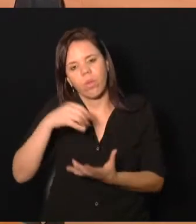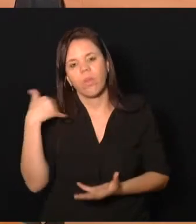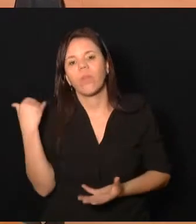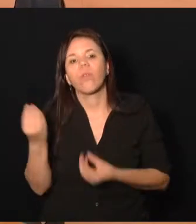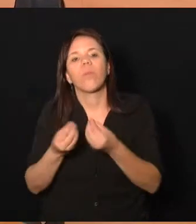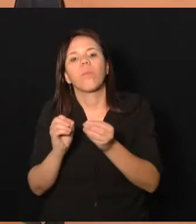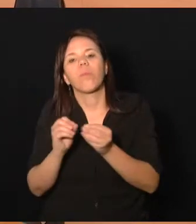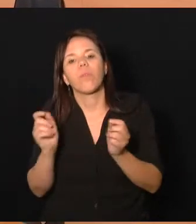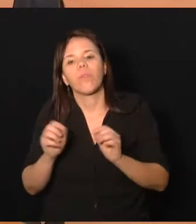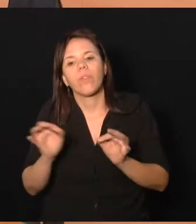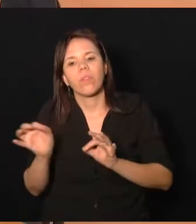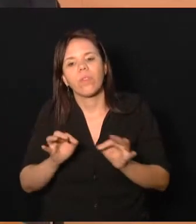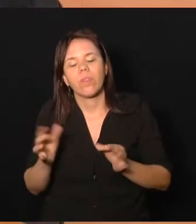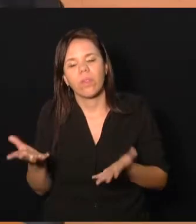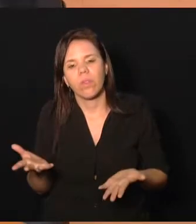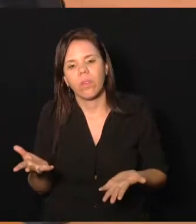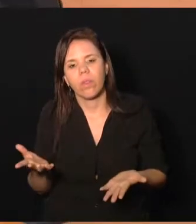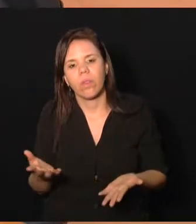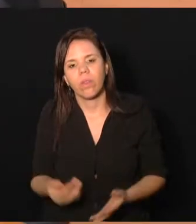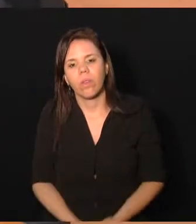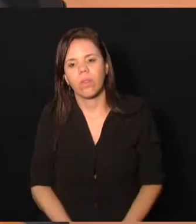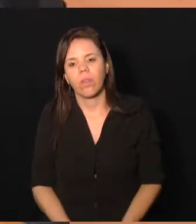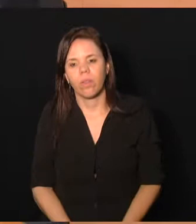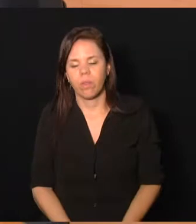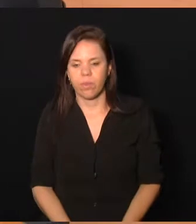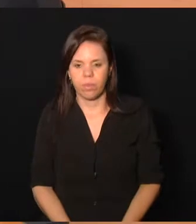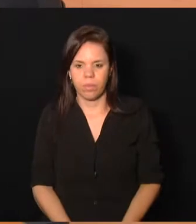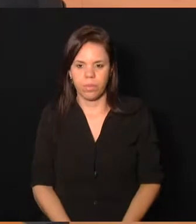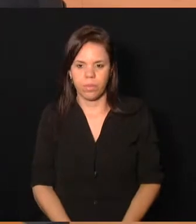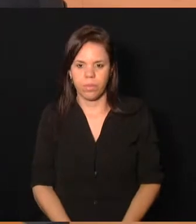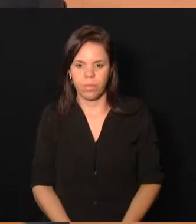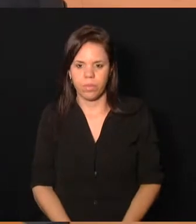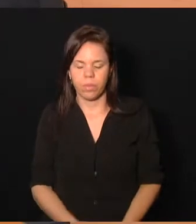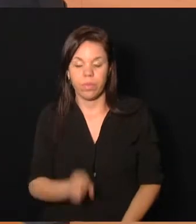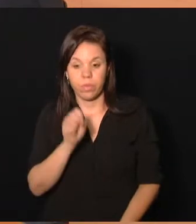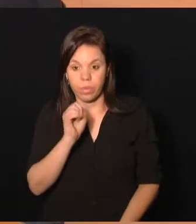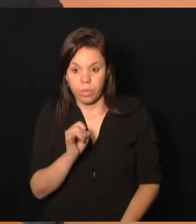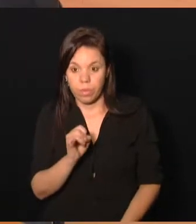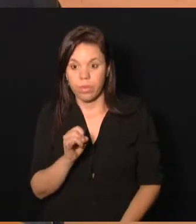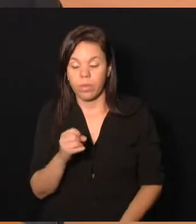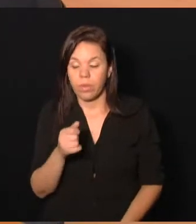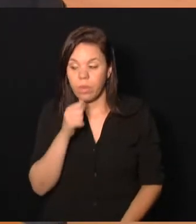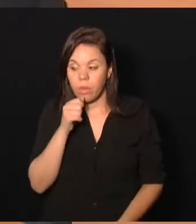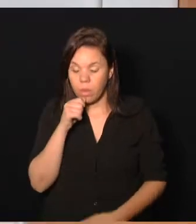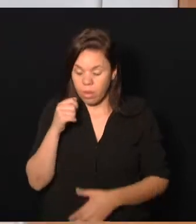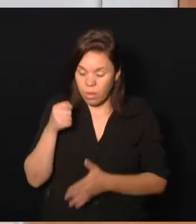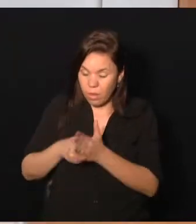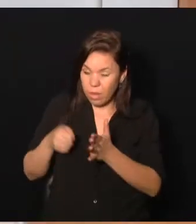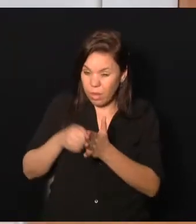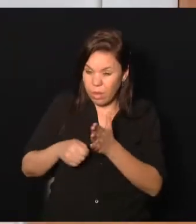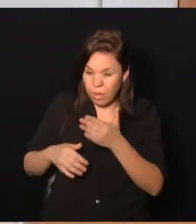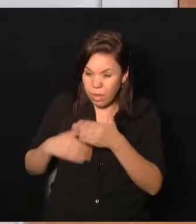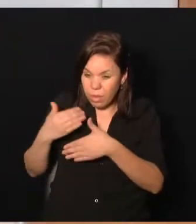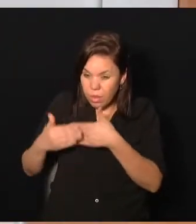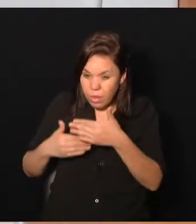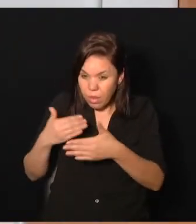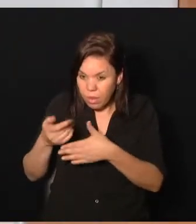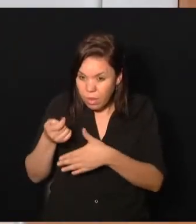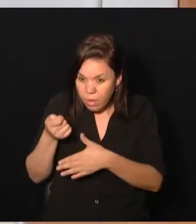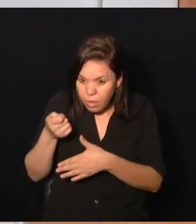profissão. E a regulamentação estava indo bem. Estava chegando